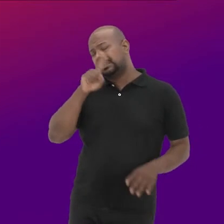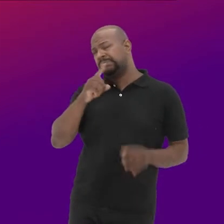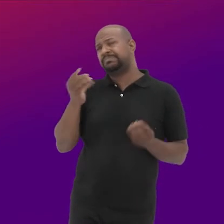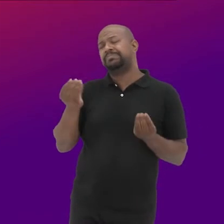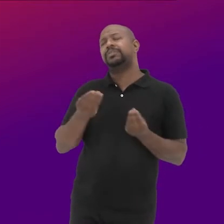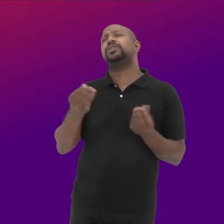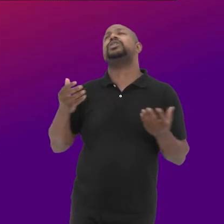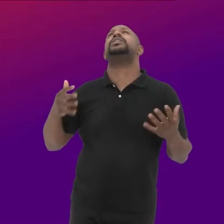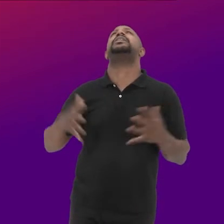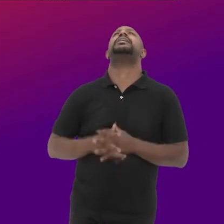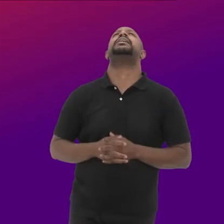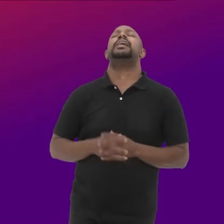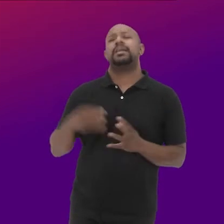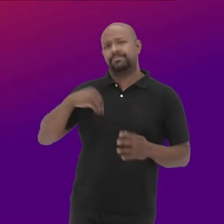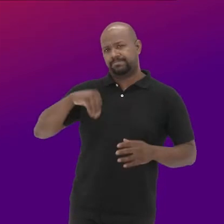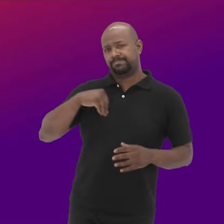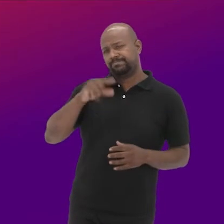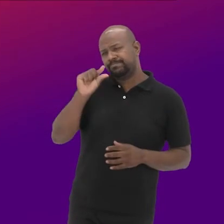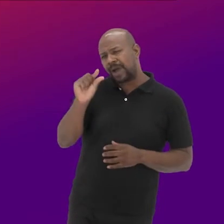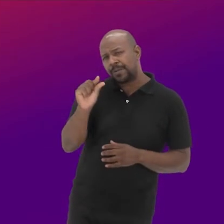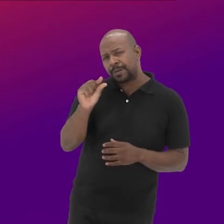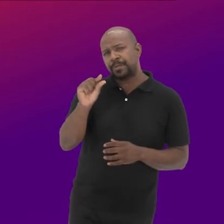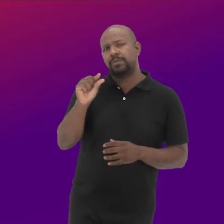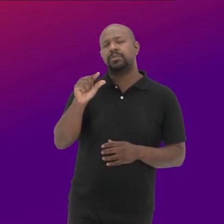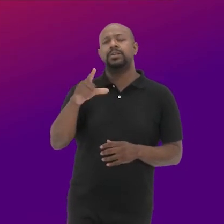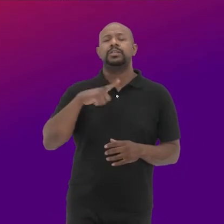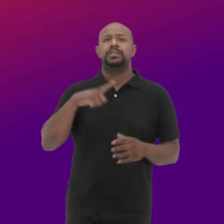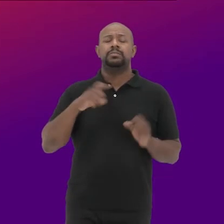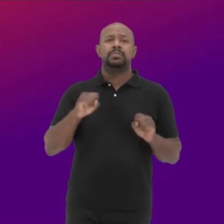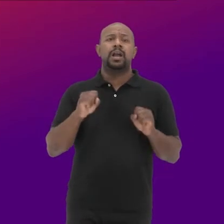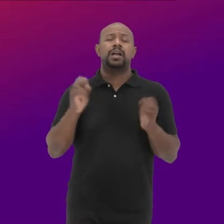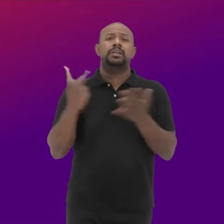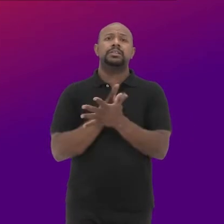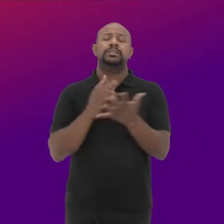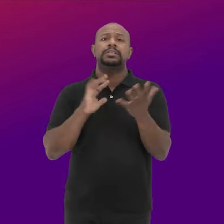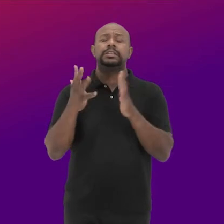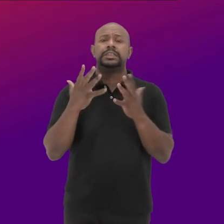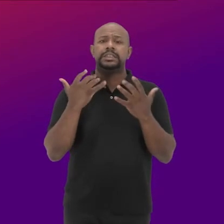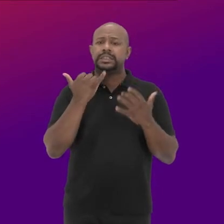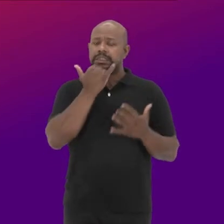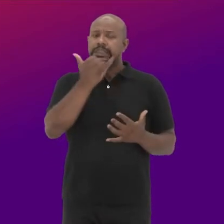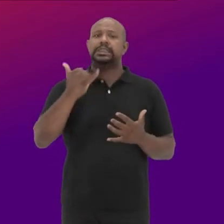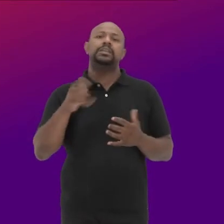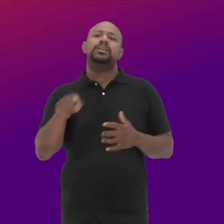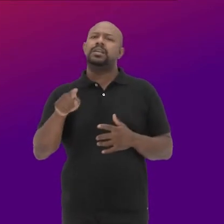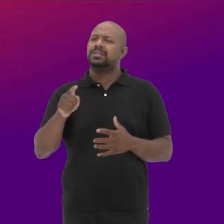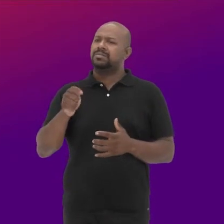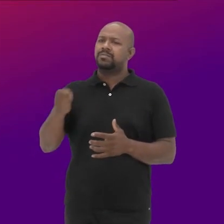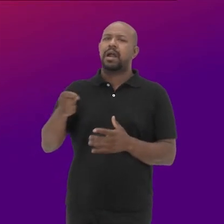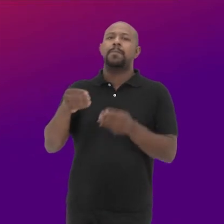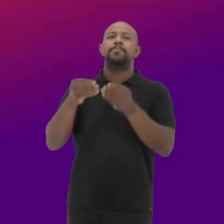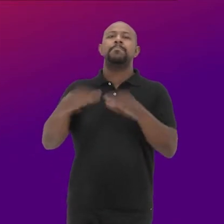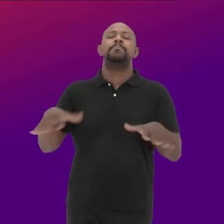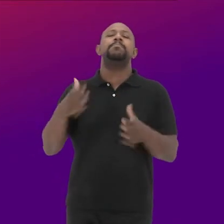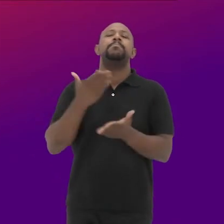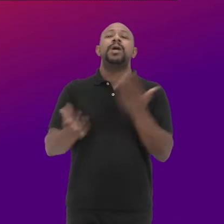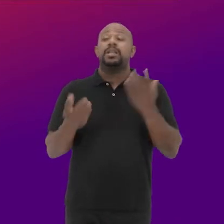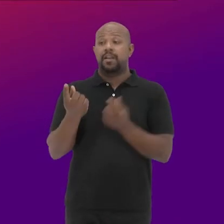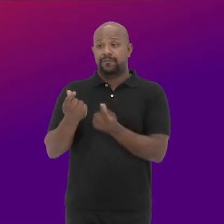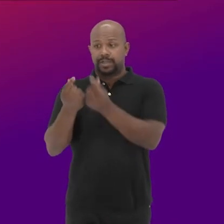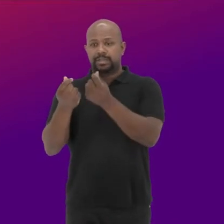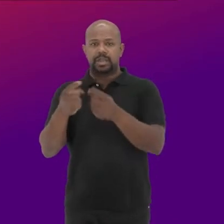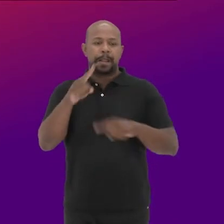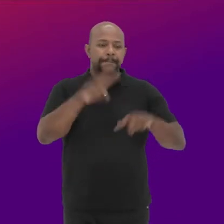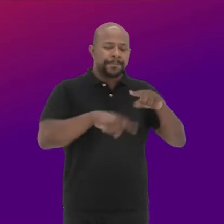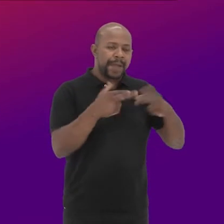vulneráveis de baixa renda que estão expostos a esses riscos e eles cobrem perdas financeiras,